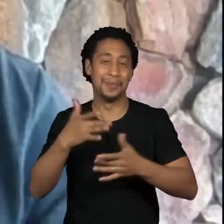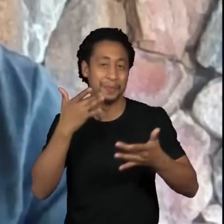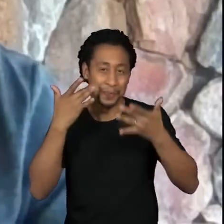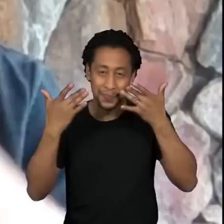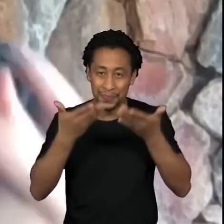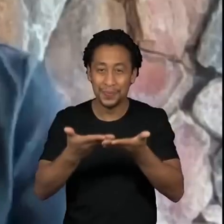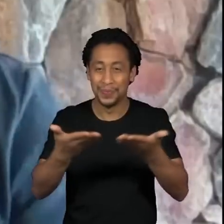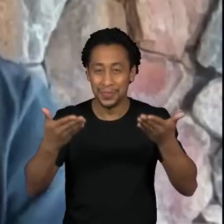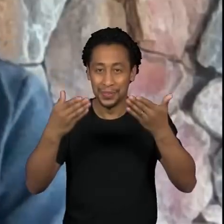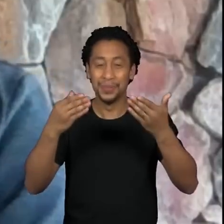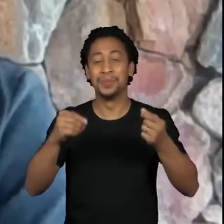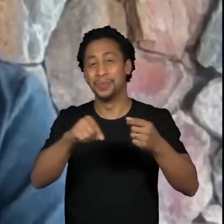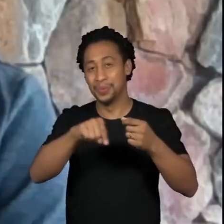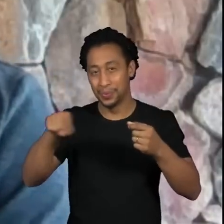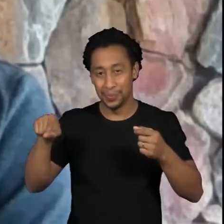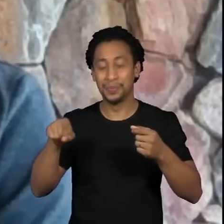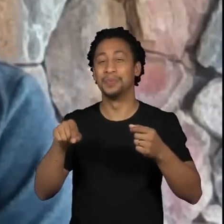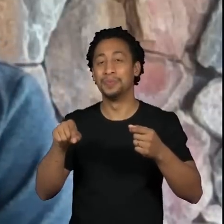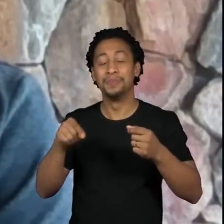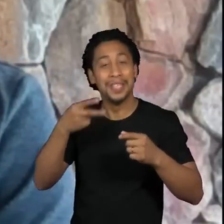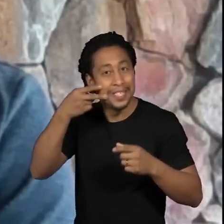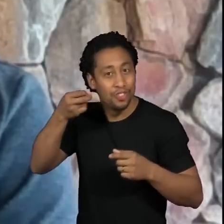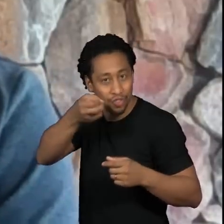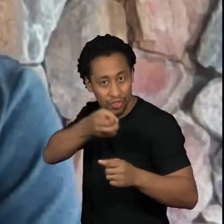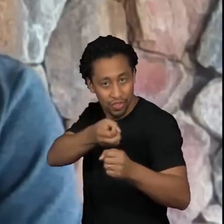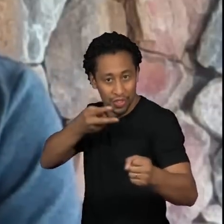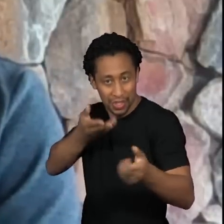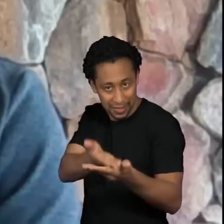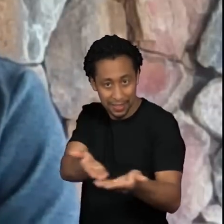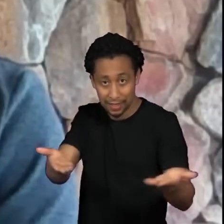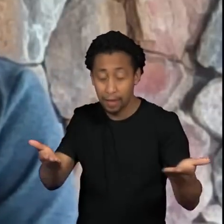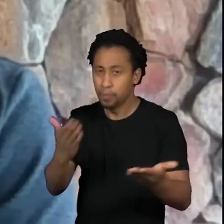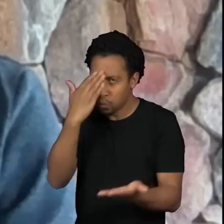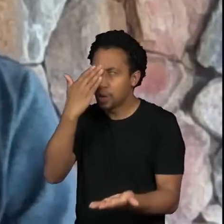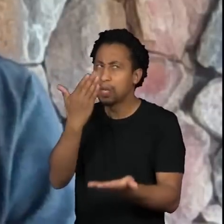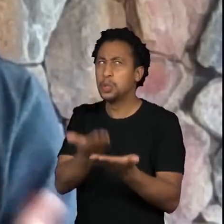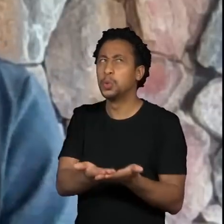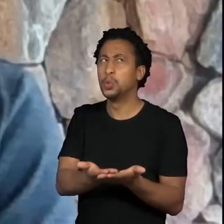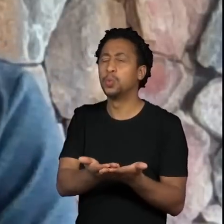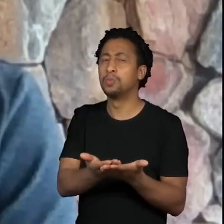acredito em passagem, em mudança de